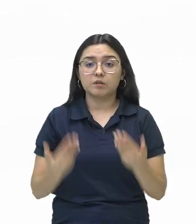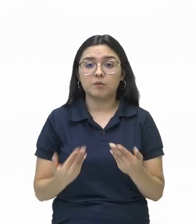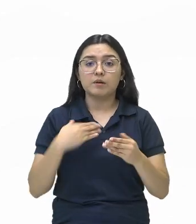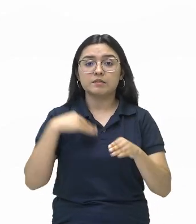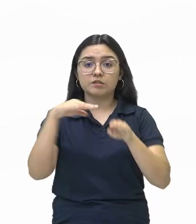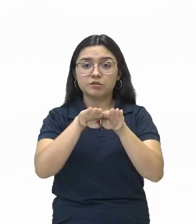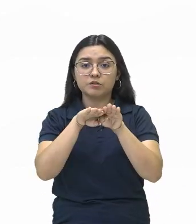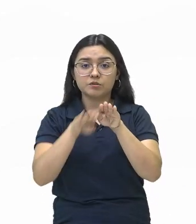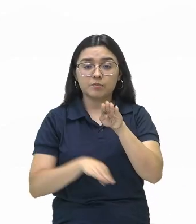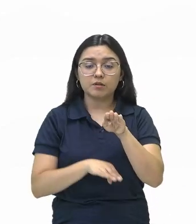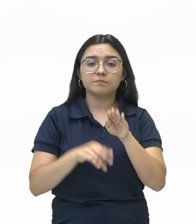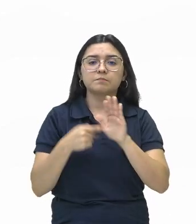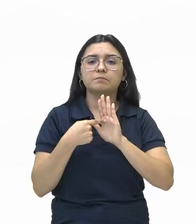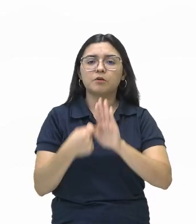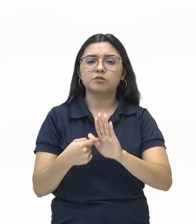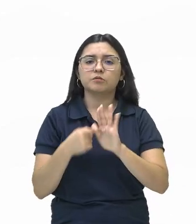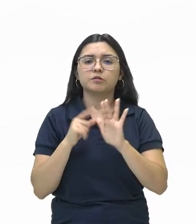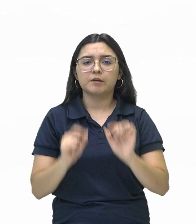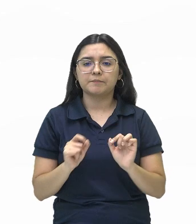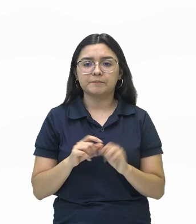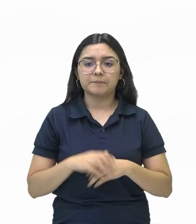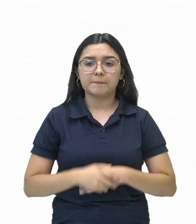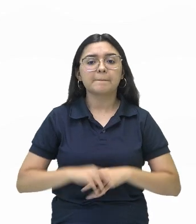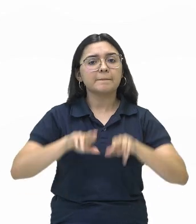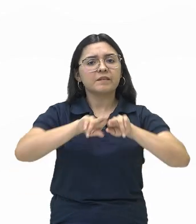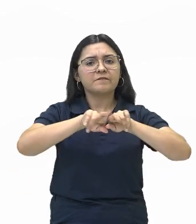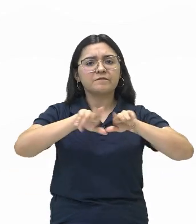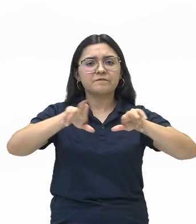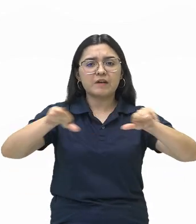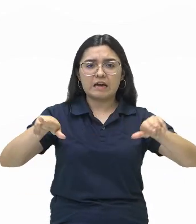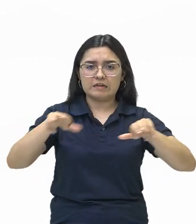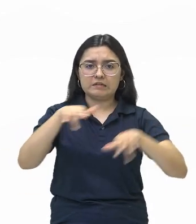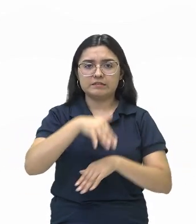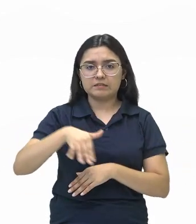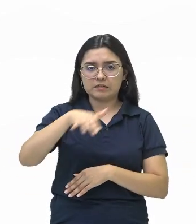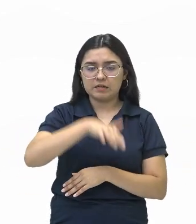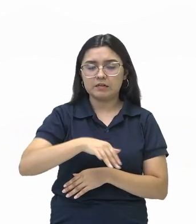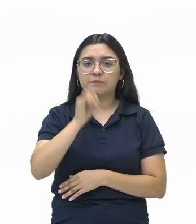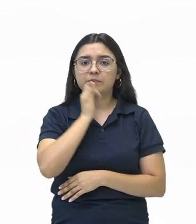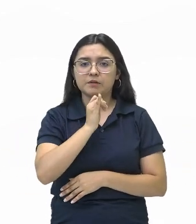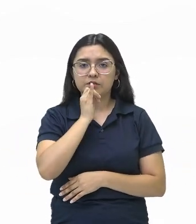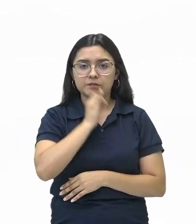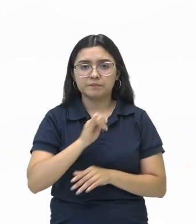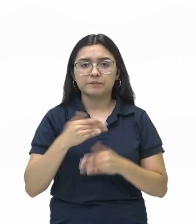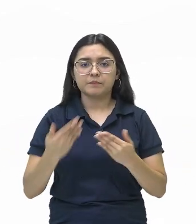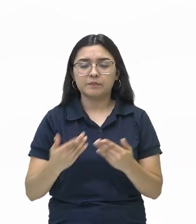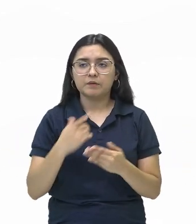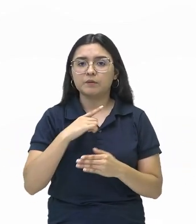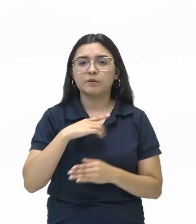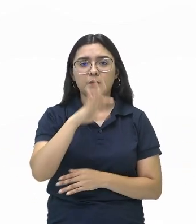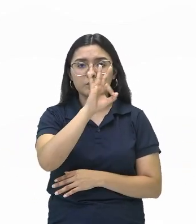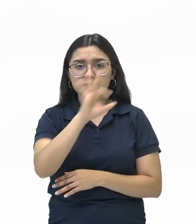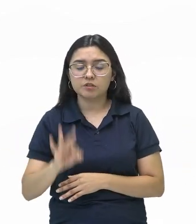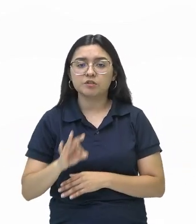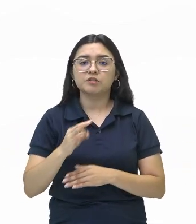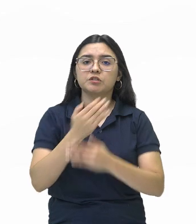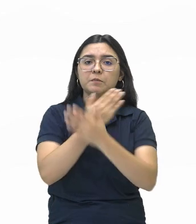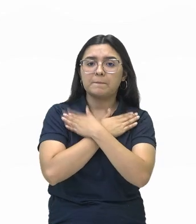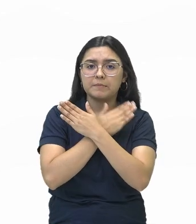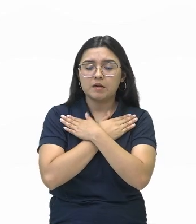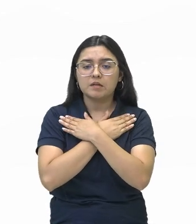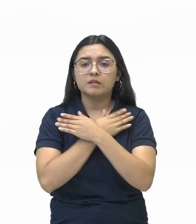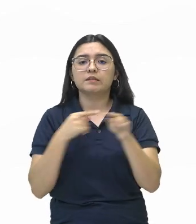gente, ela se manifesta em diversas áreas, como taxas de desemprego, níveis